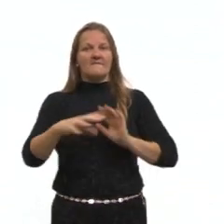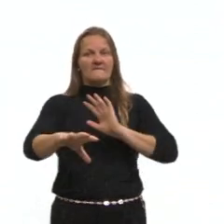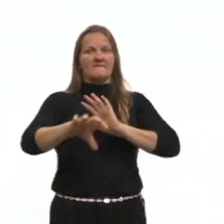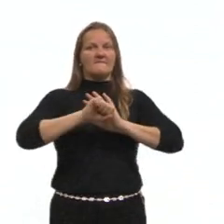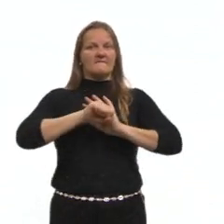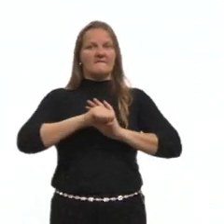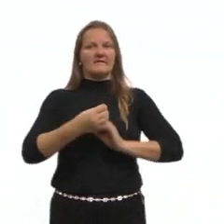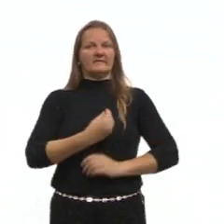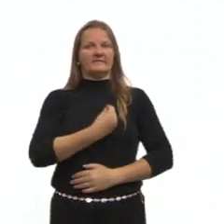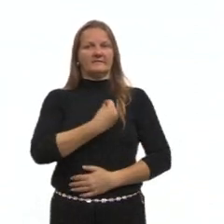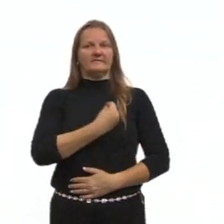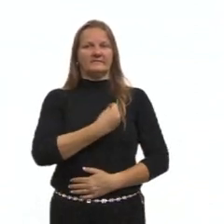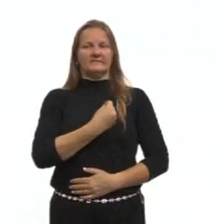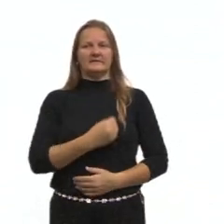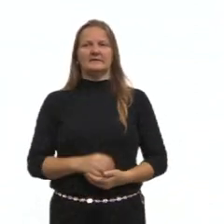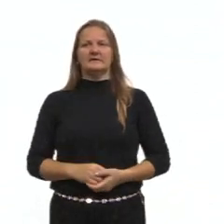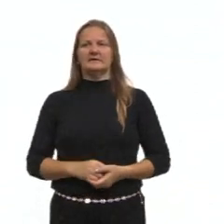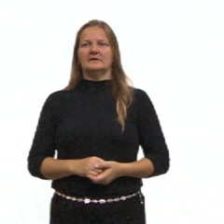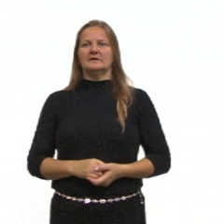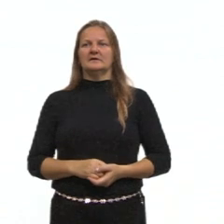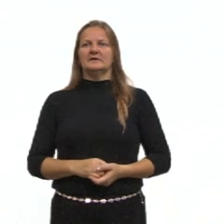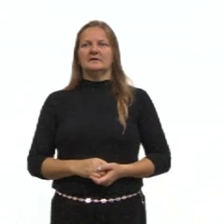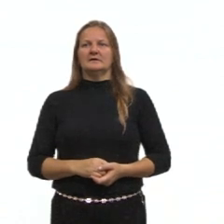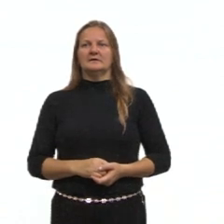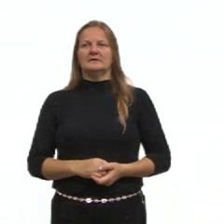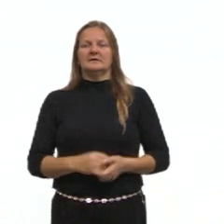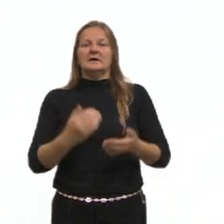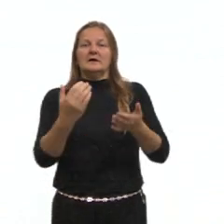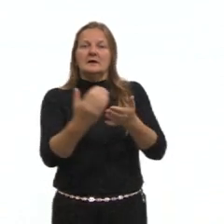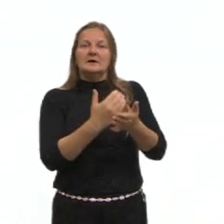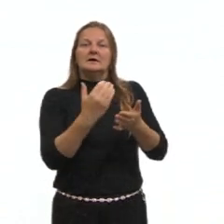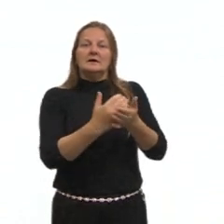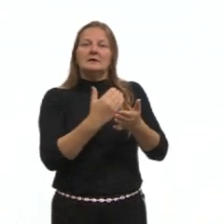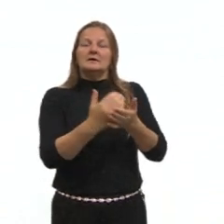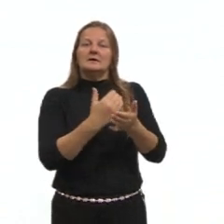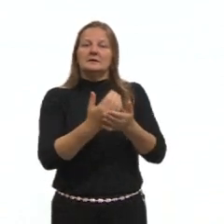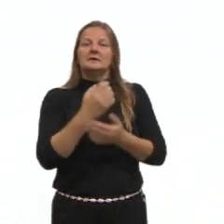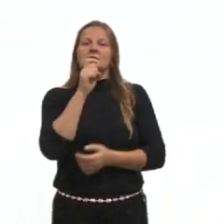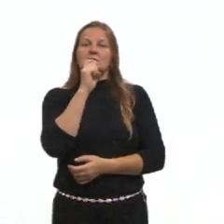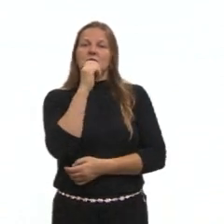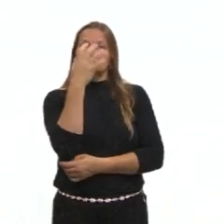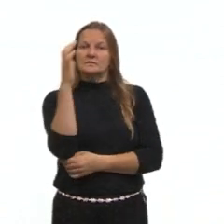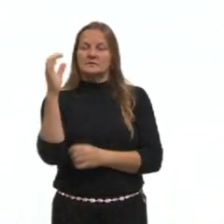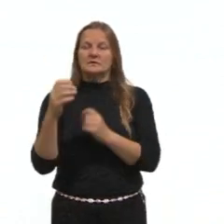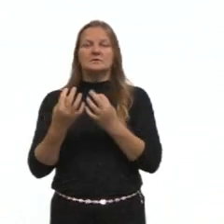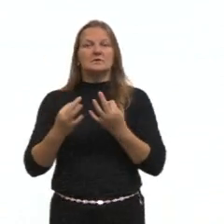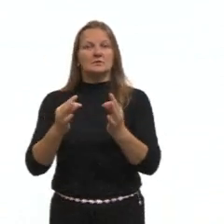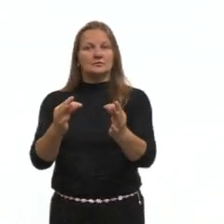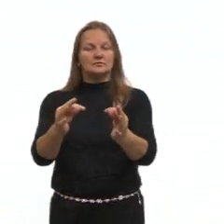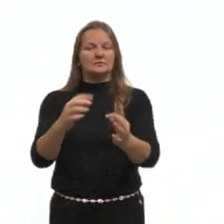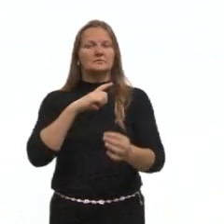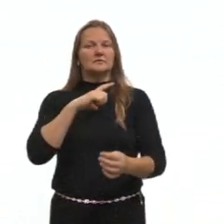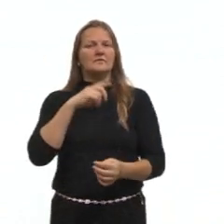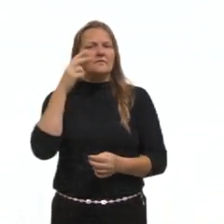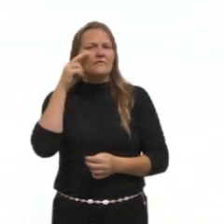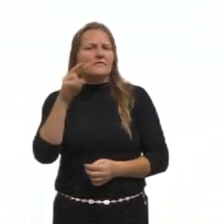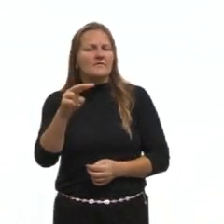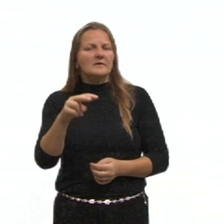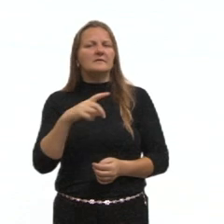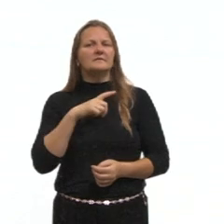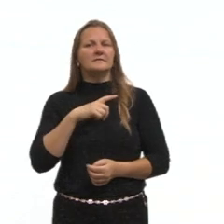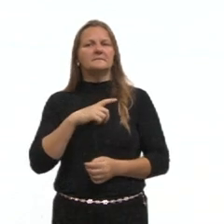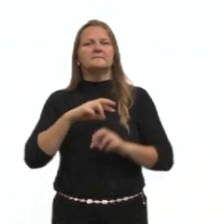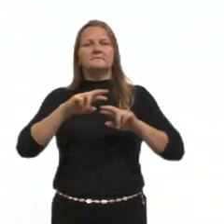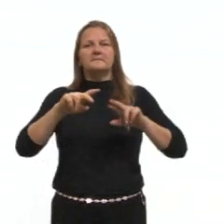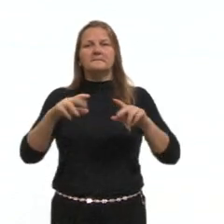seres vivos isso e no caderno então lá do Enem da prova do Enem Ciências da Natureza e suas Tecnologias vocês vão ver muito disso